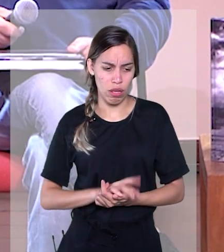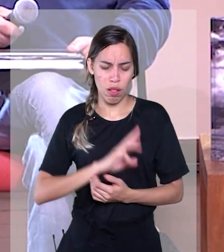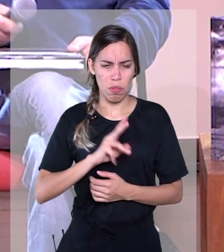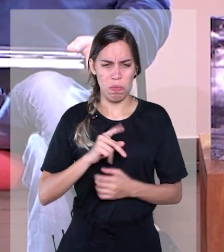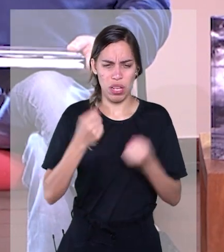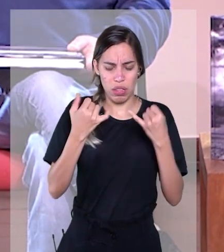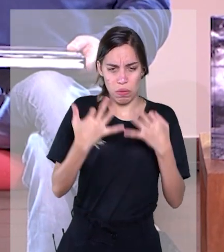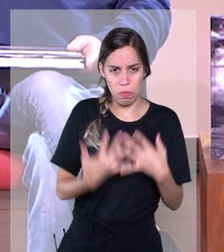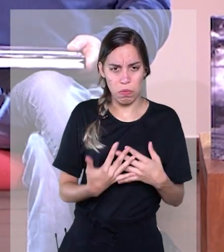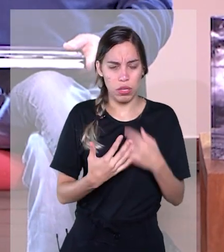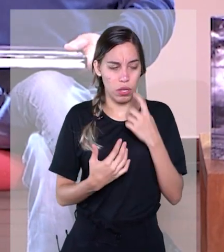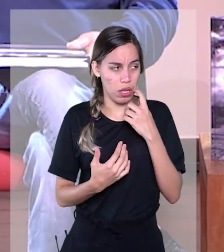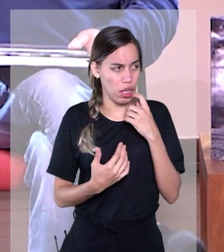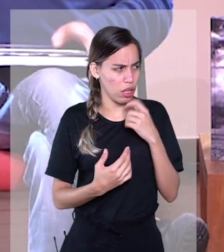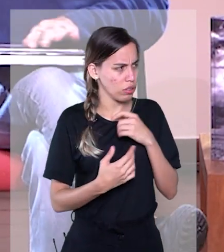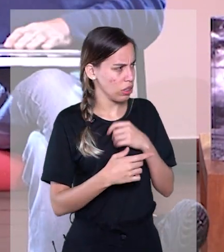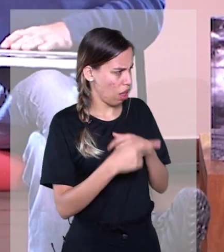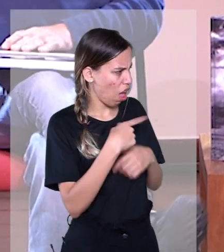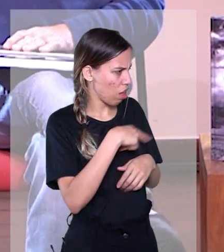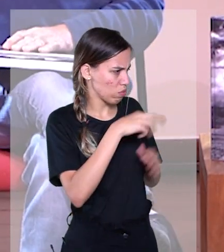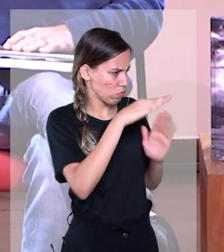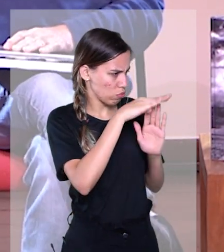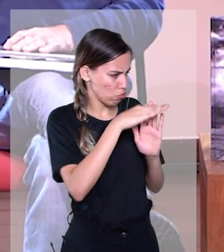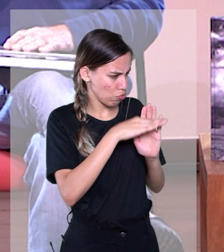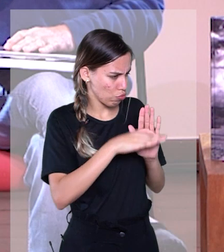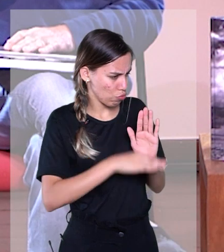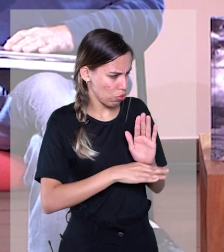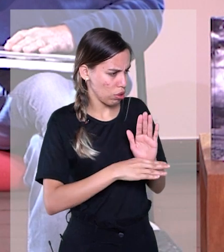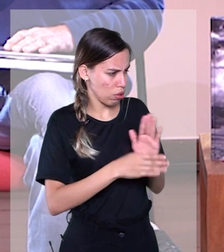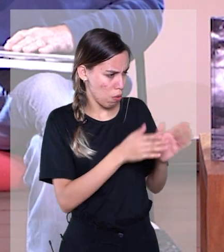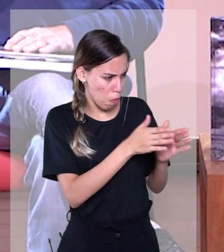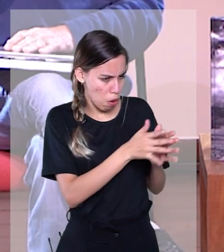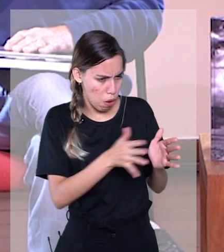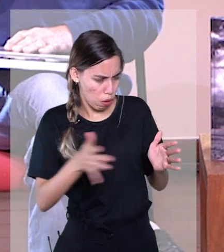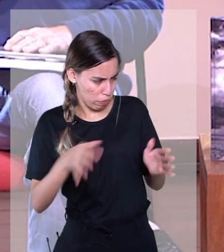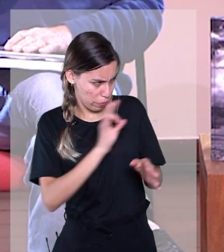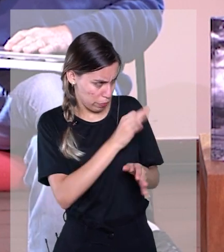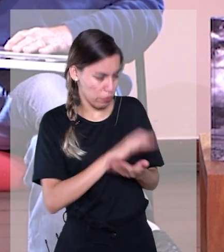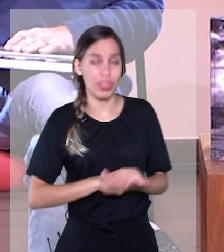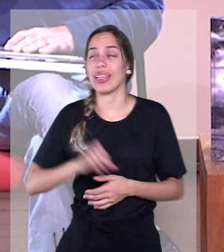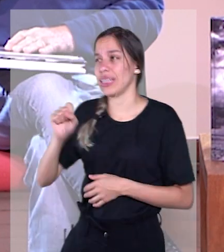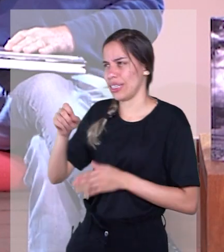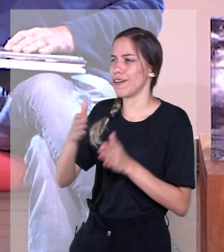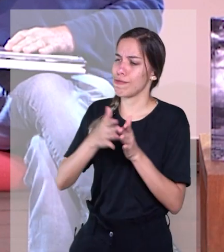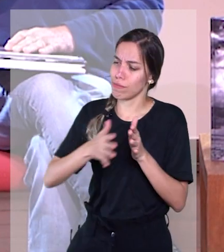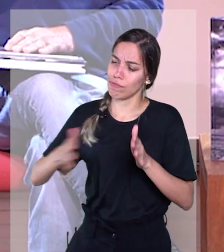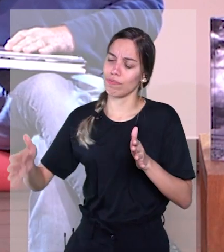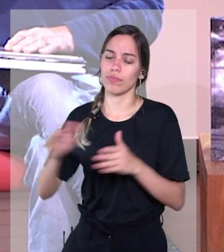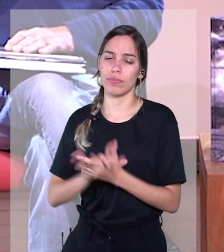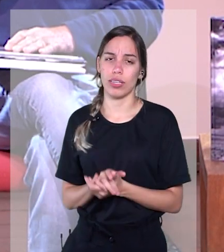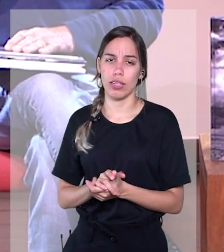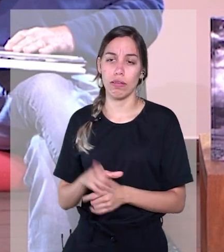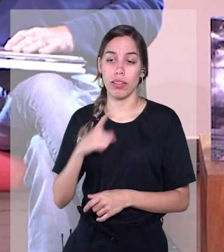um modo. É um roteiro. Um roteirinho, né? Que a gente tentou fazer para ter um norte algum.